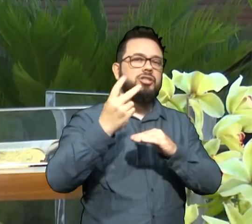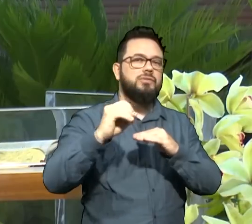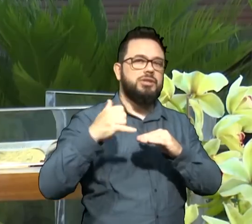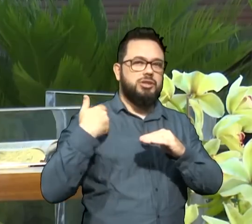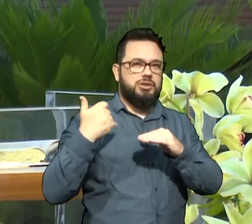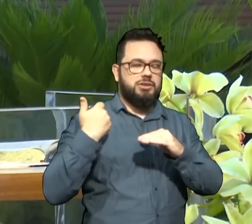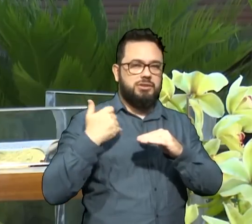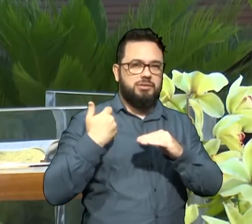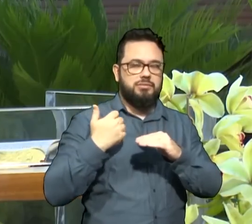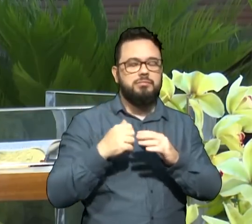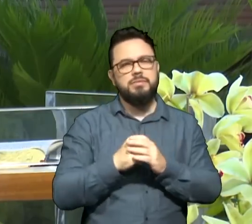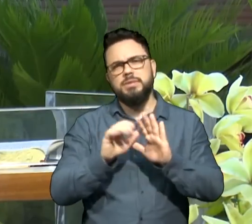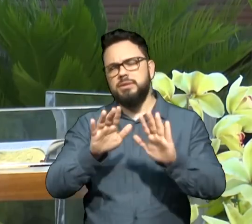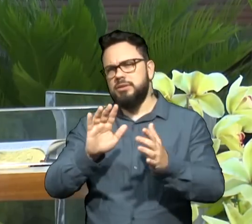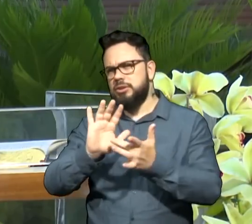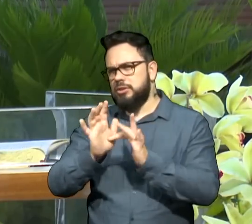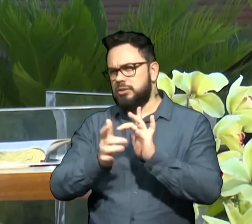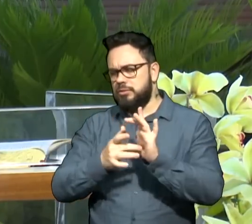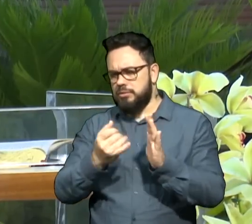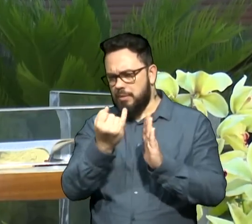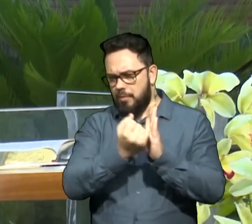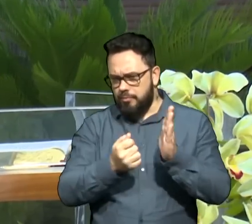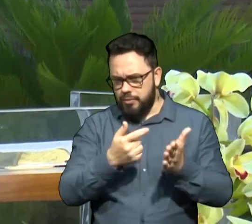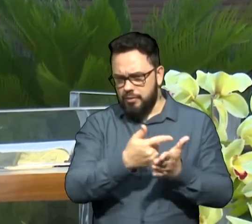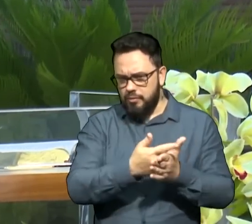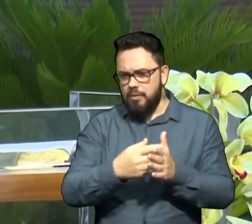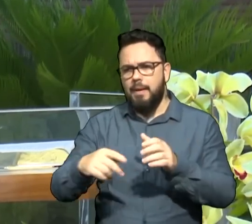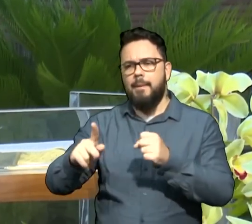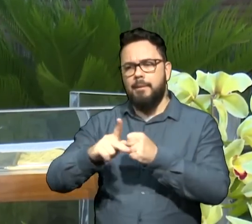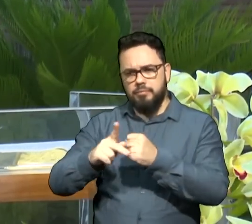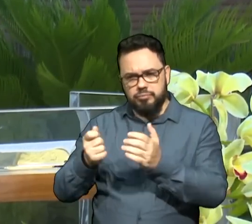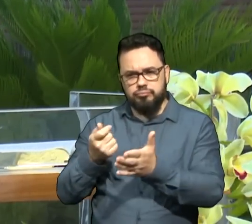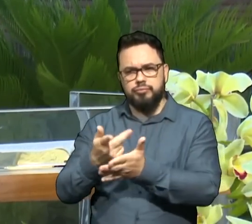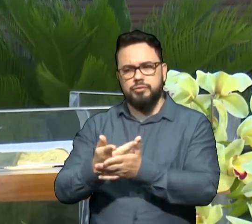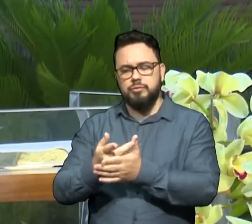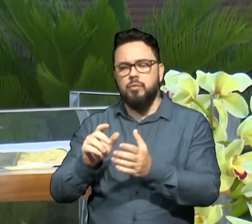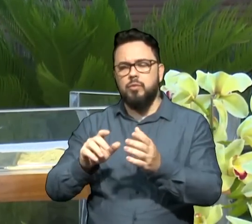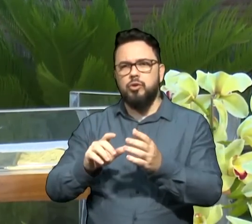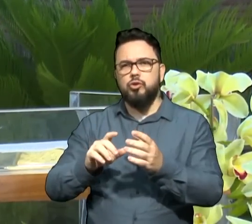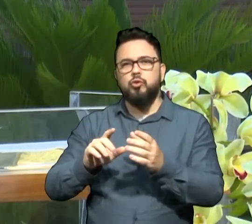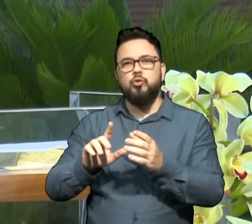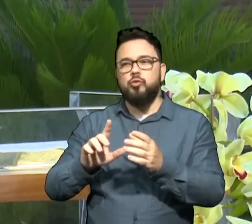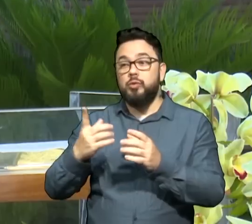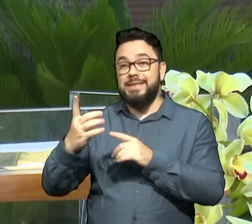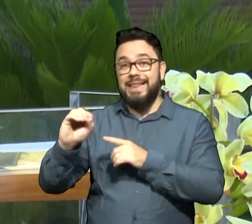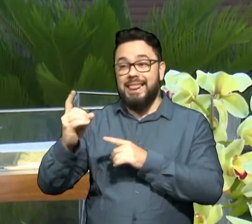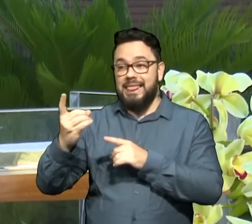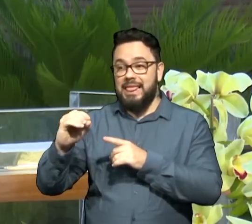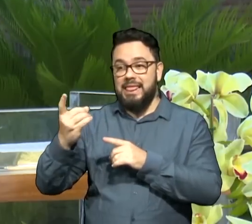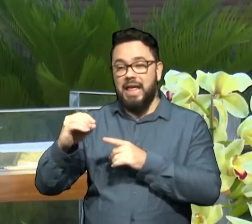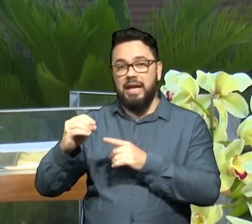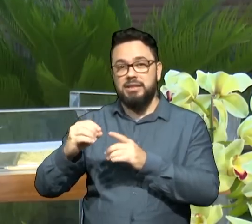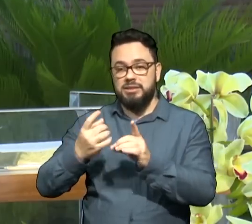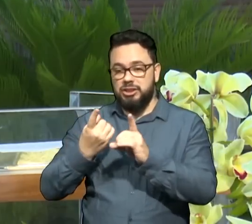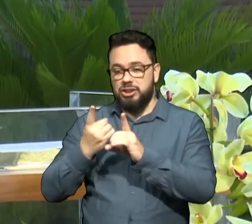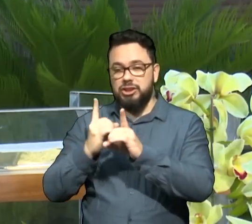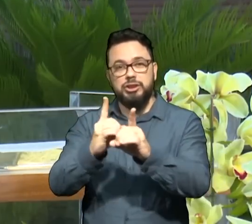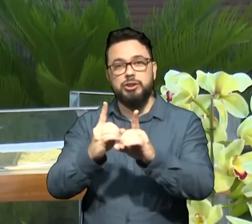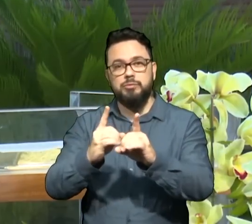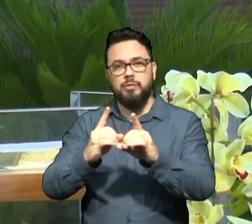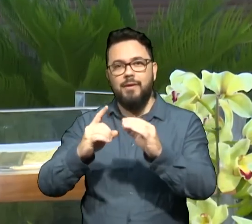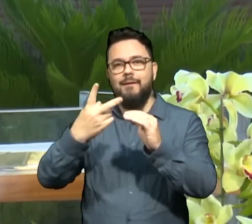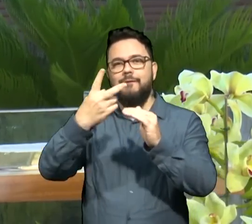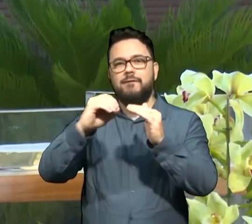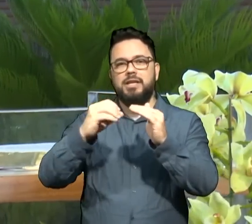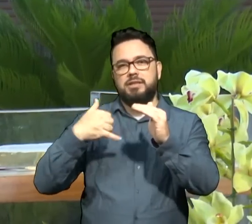pagou só por ele e por Pedro que que eu posso deduzir que os demais tinham menos de 20